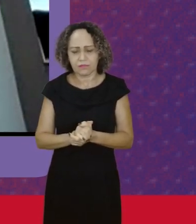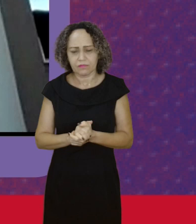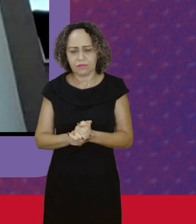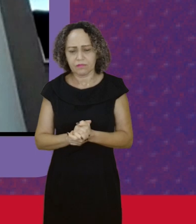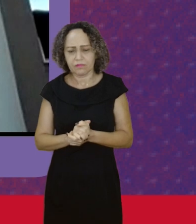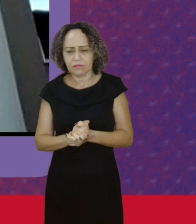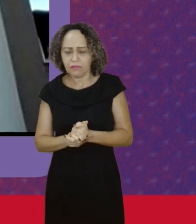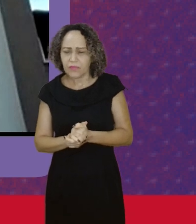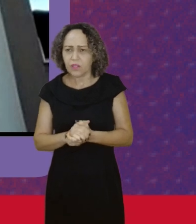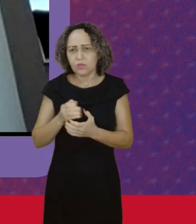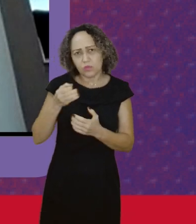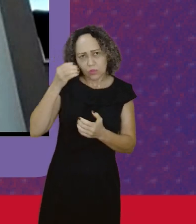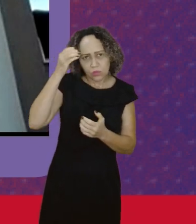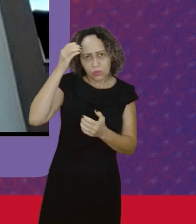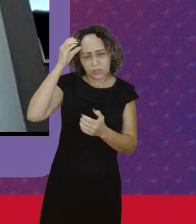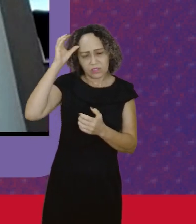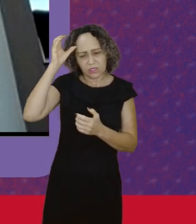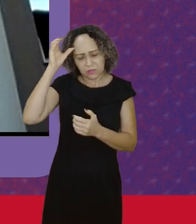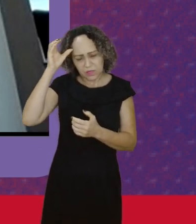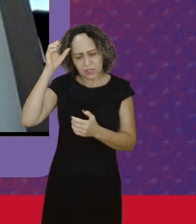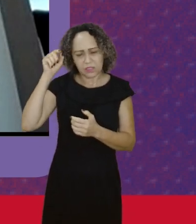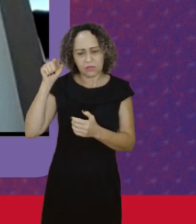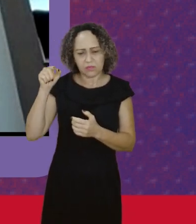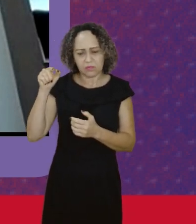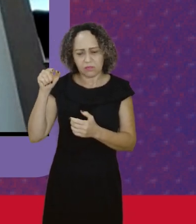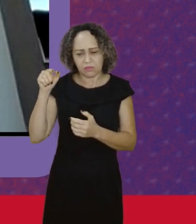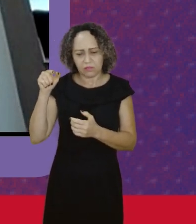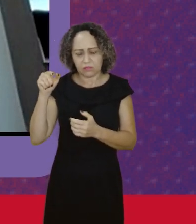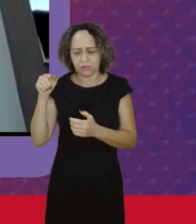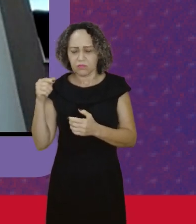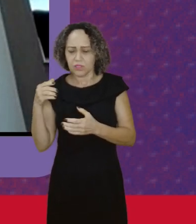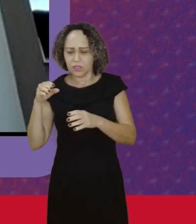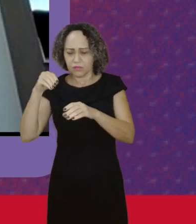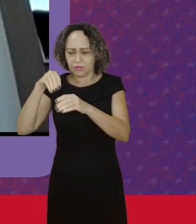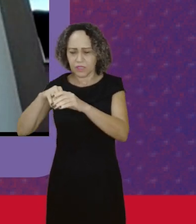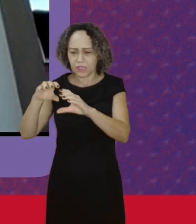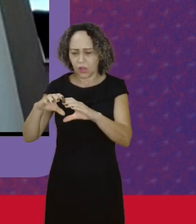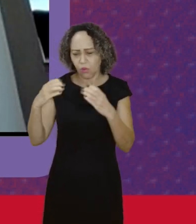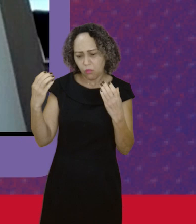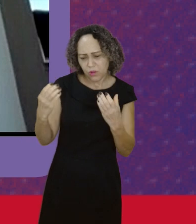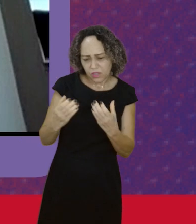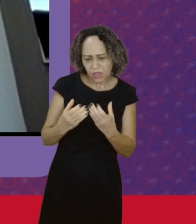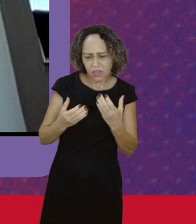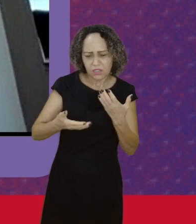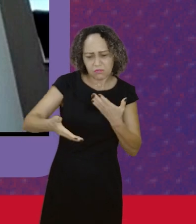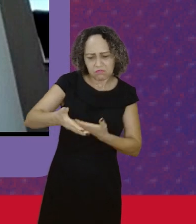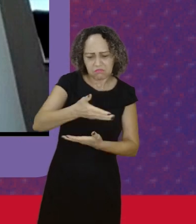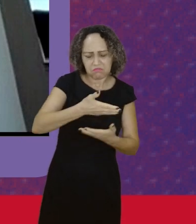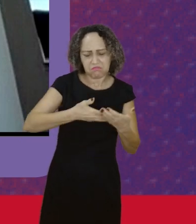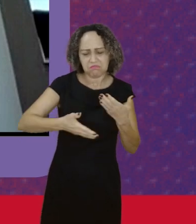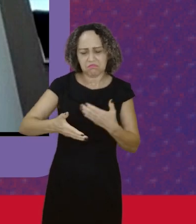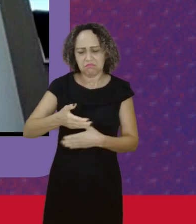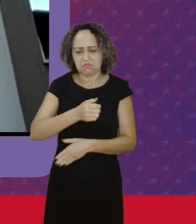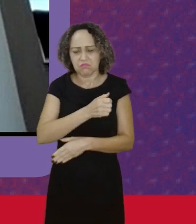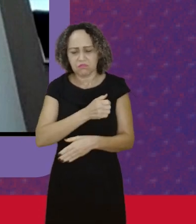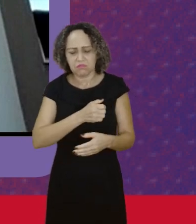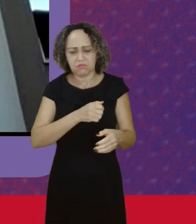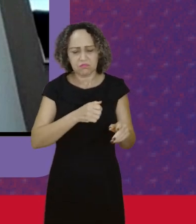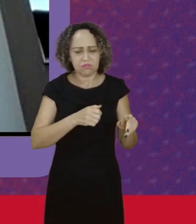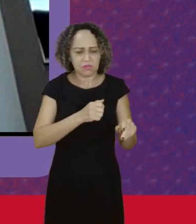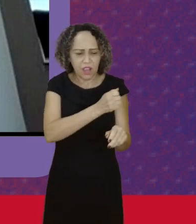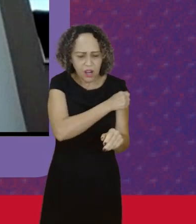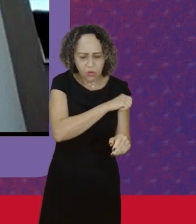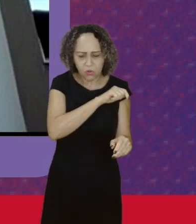do conhecimento ali que parte da comunidade, da relação dos estudantes com os professores